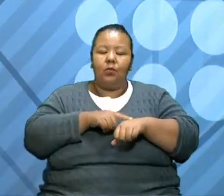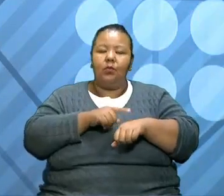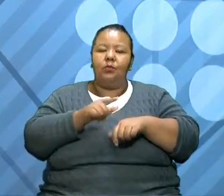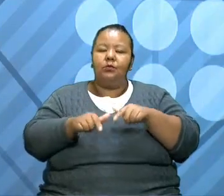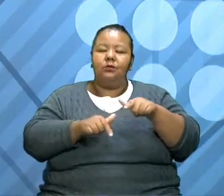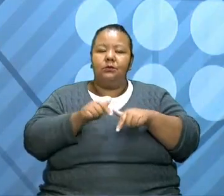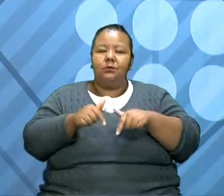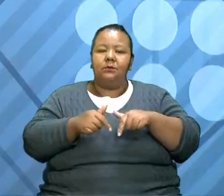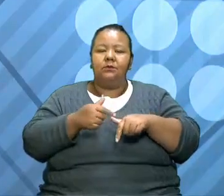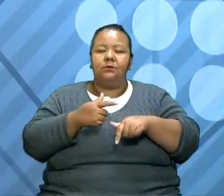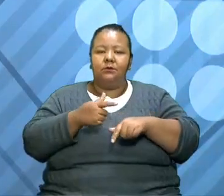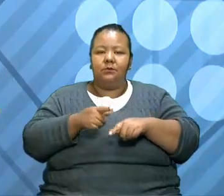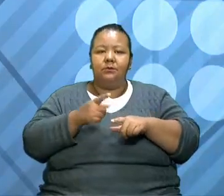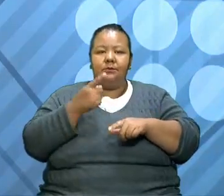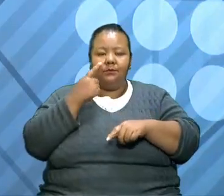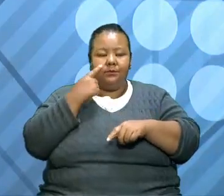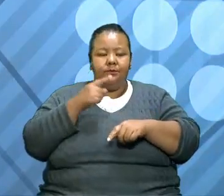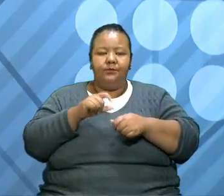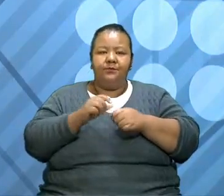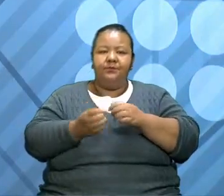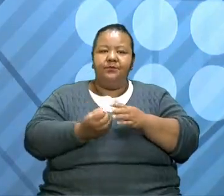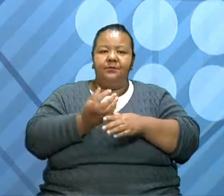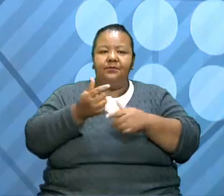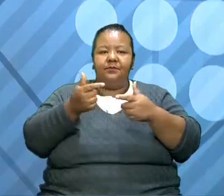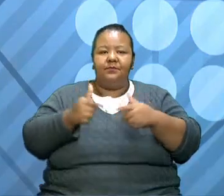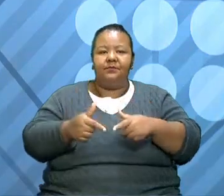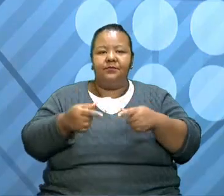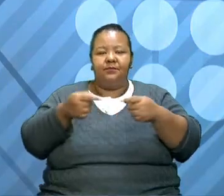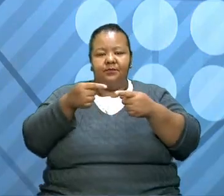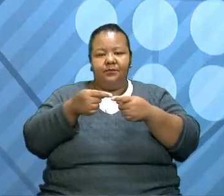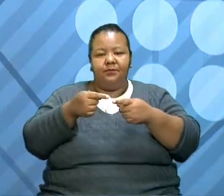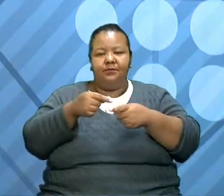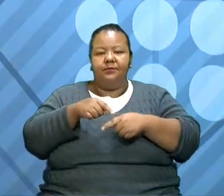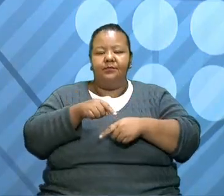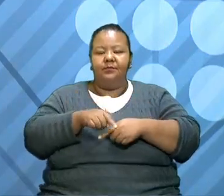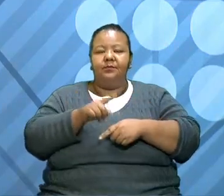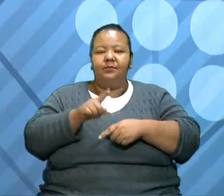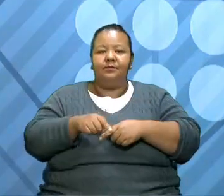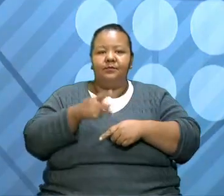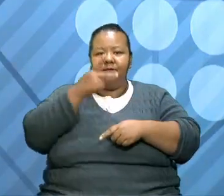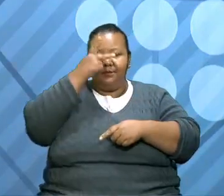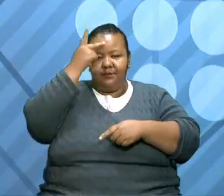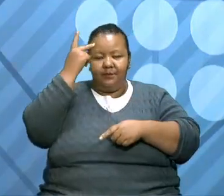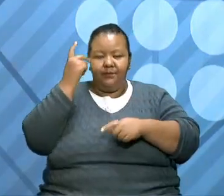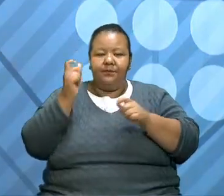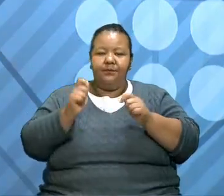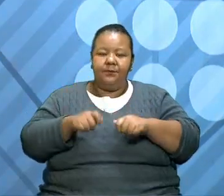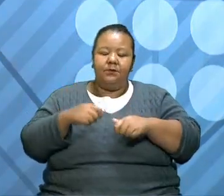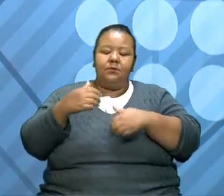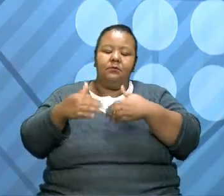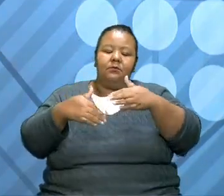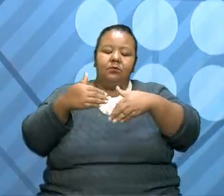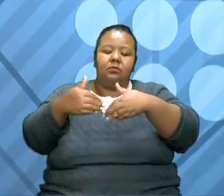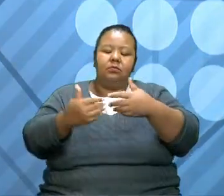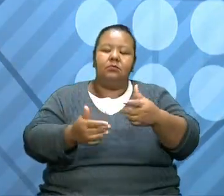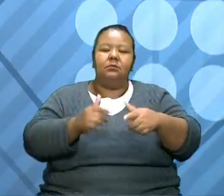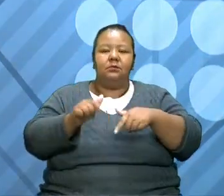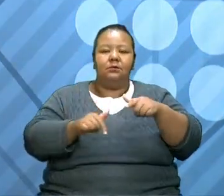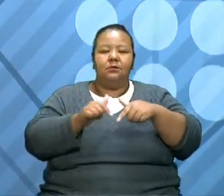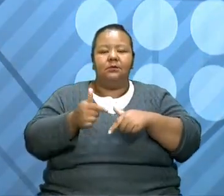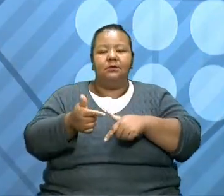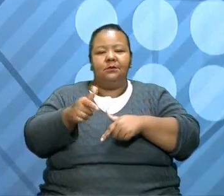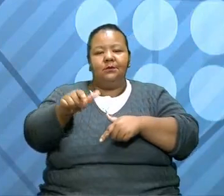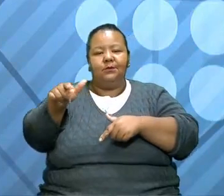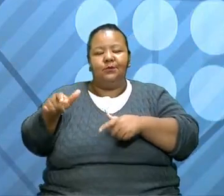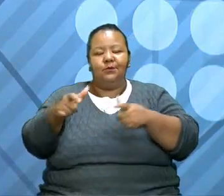as horas também e criar um ambiente propício para que a pessoa possa desenvolver o seu trabalho em